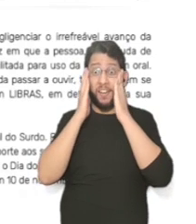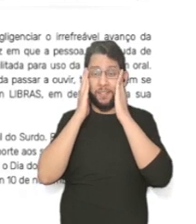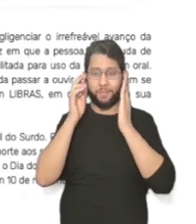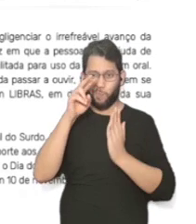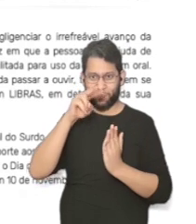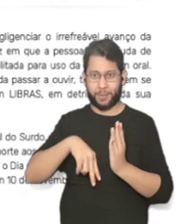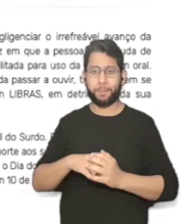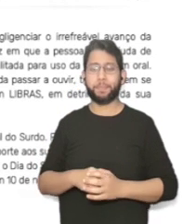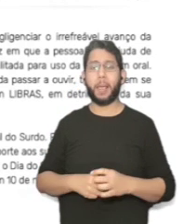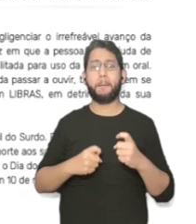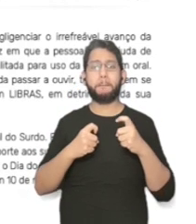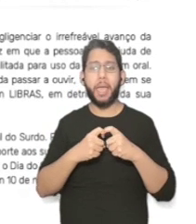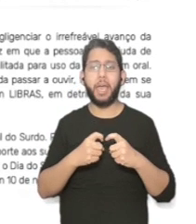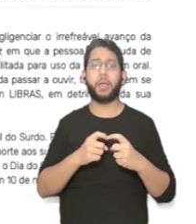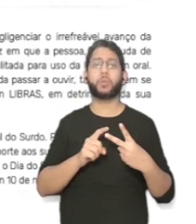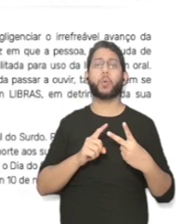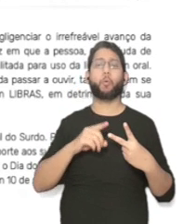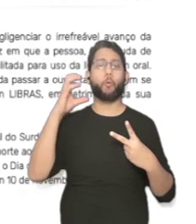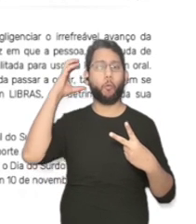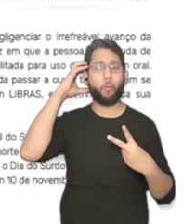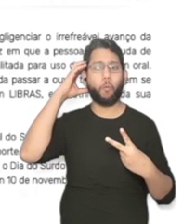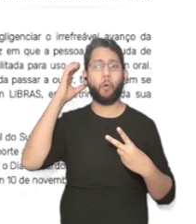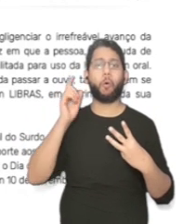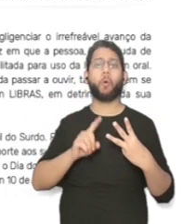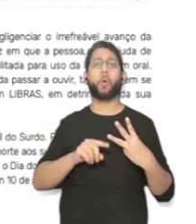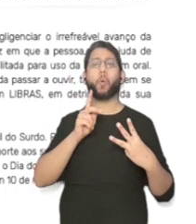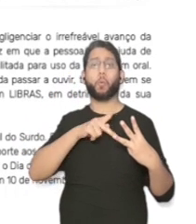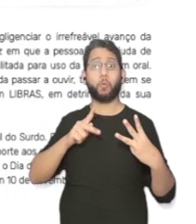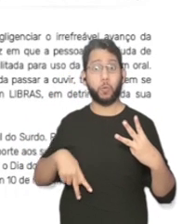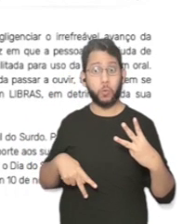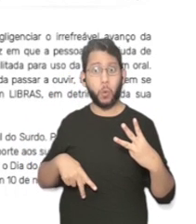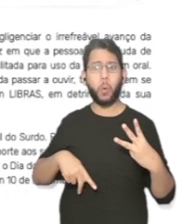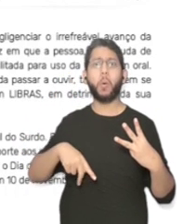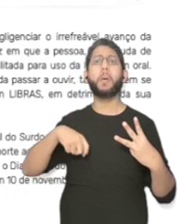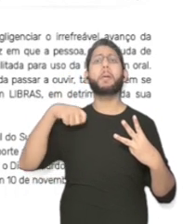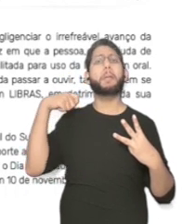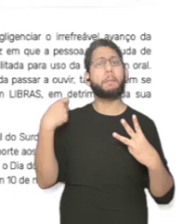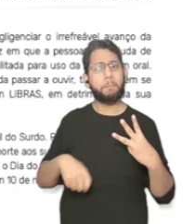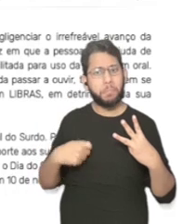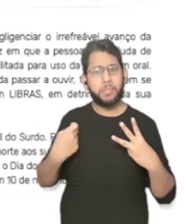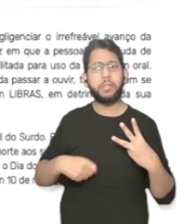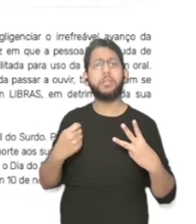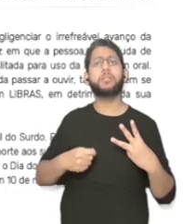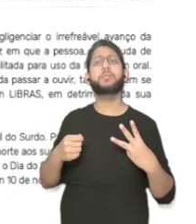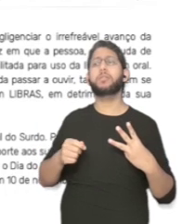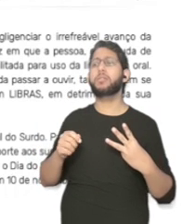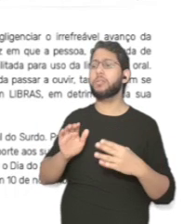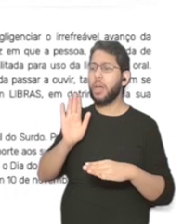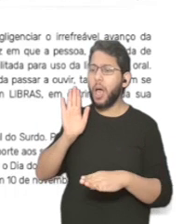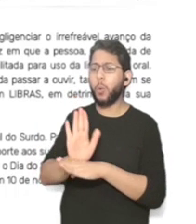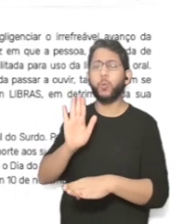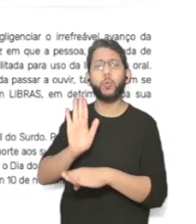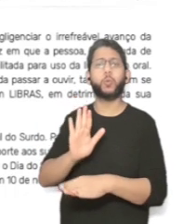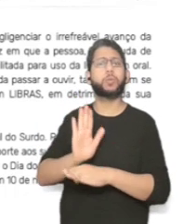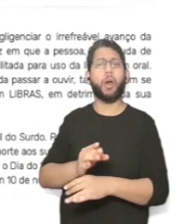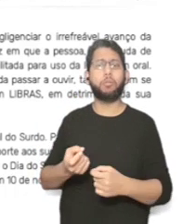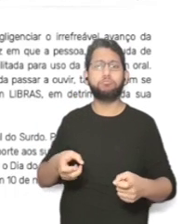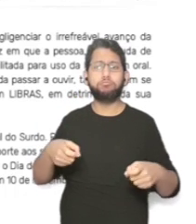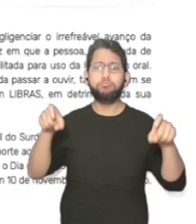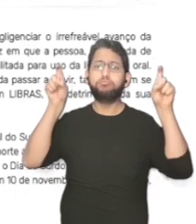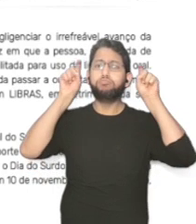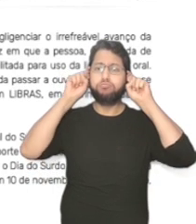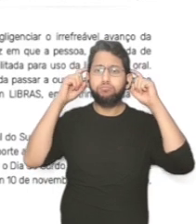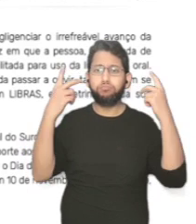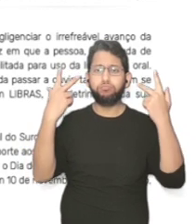E continua ali dizendo que nós, médicos e fonoaudiólogos e professores, não podemos negligenciar o irrefreável avanço